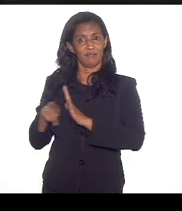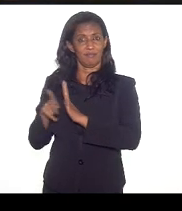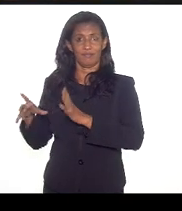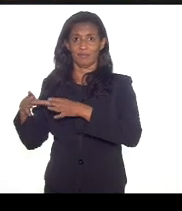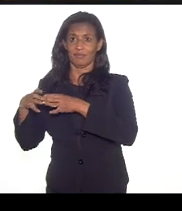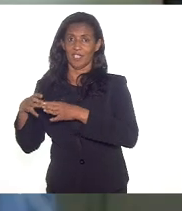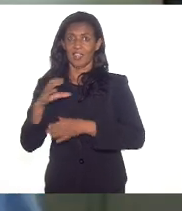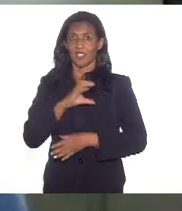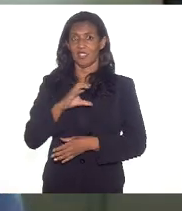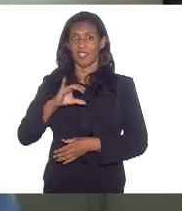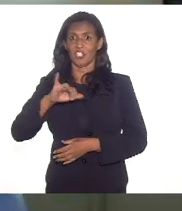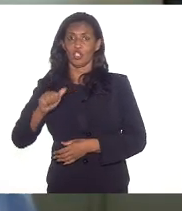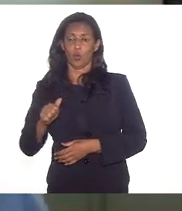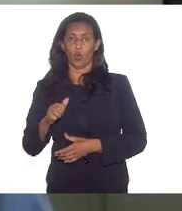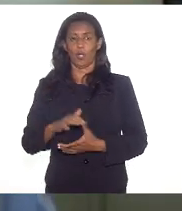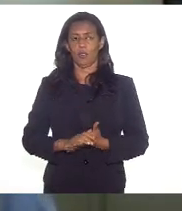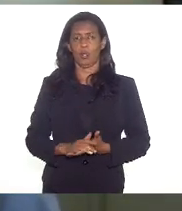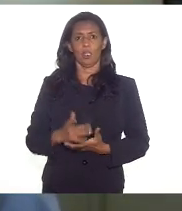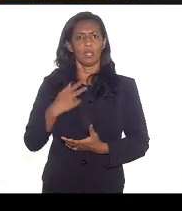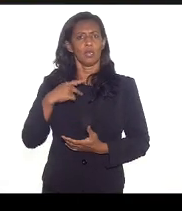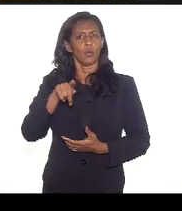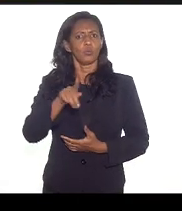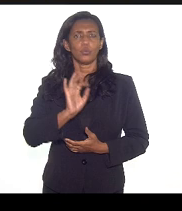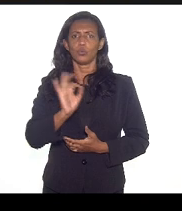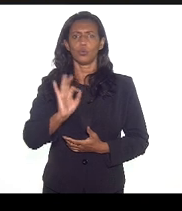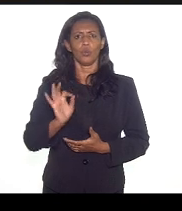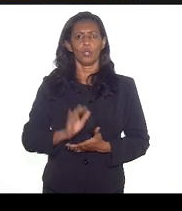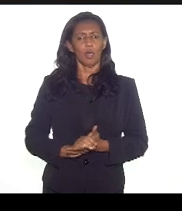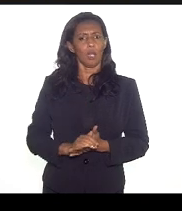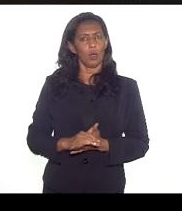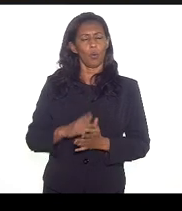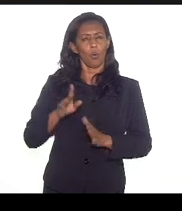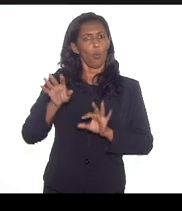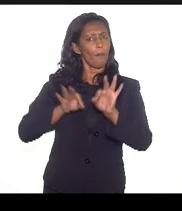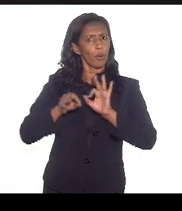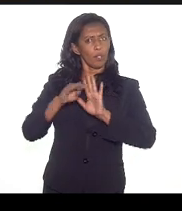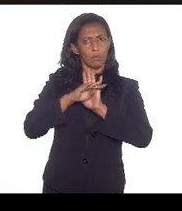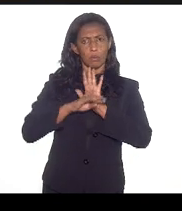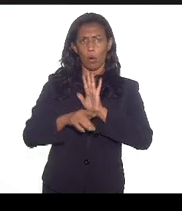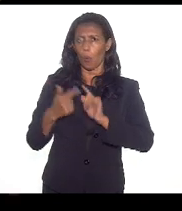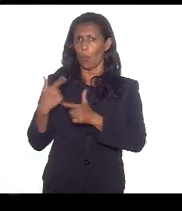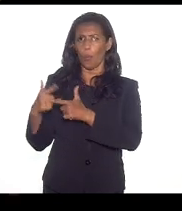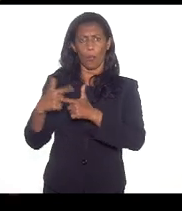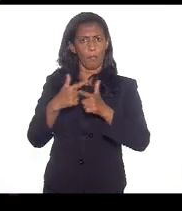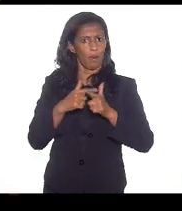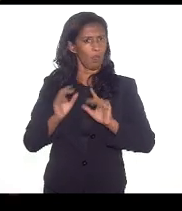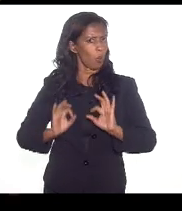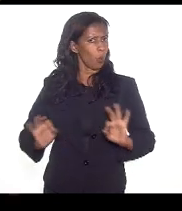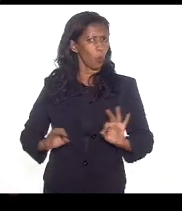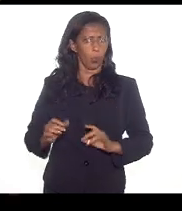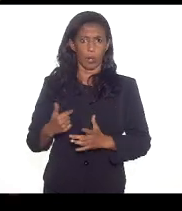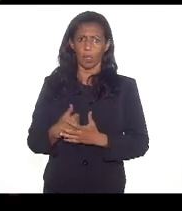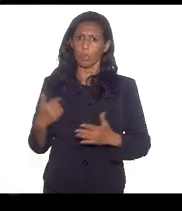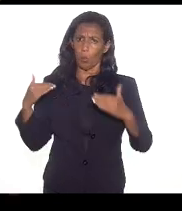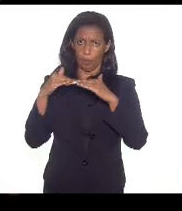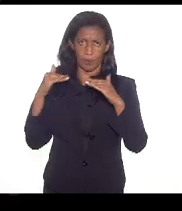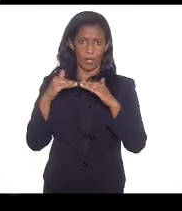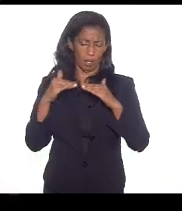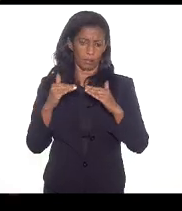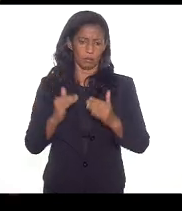O plenário derrubar. Se for um programa, não tem problema nenhum. Se for um programa, tá